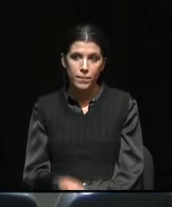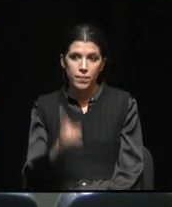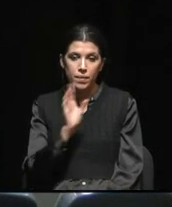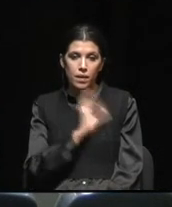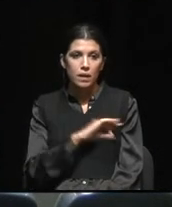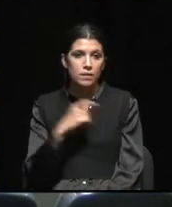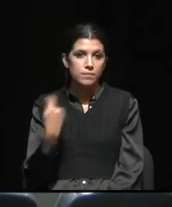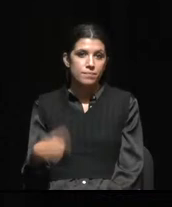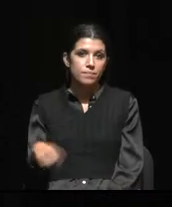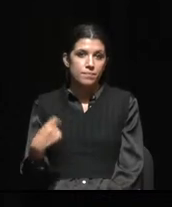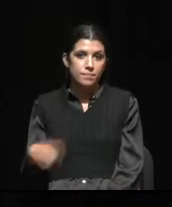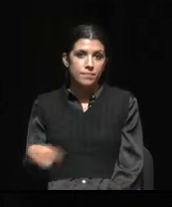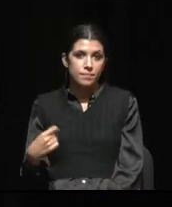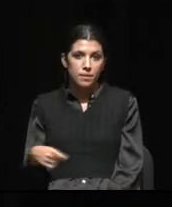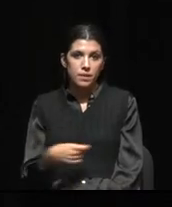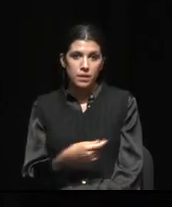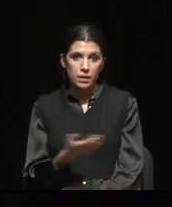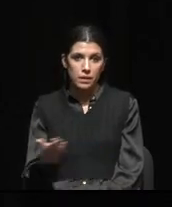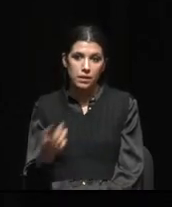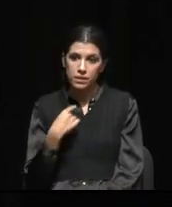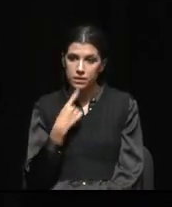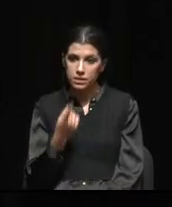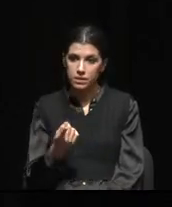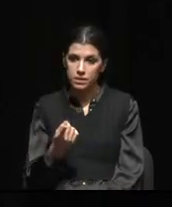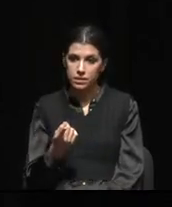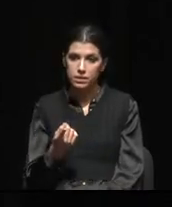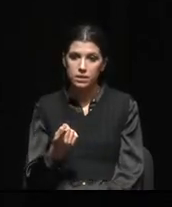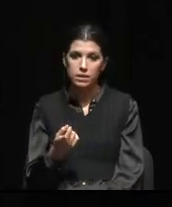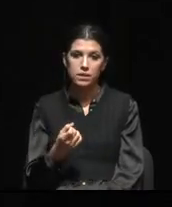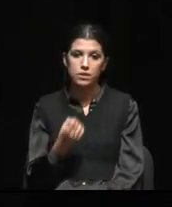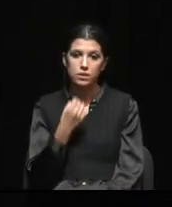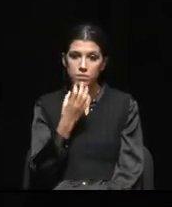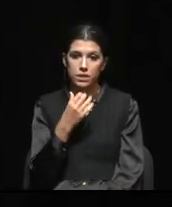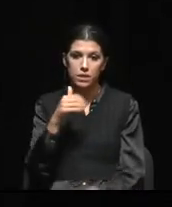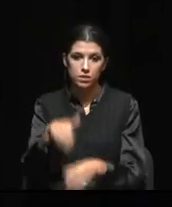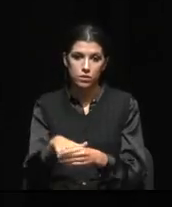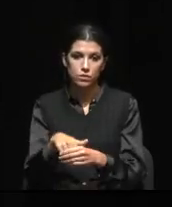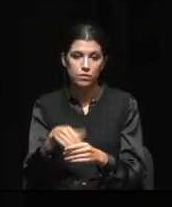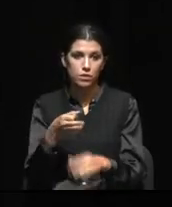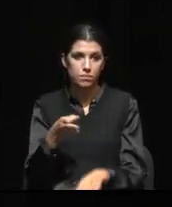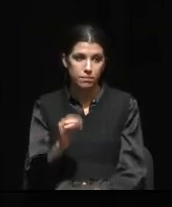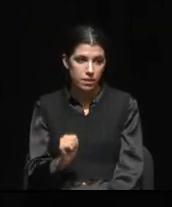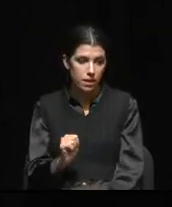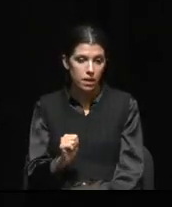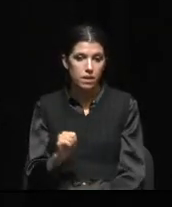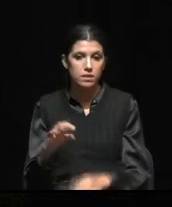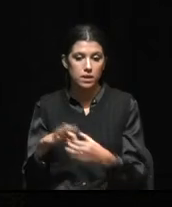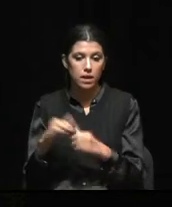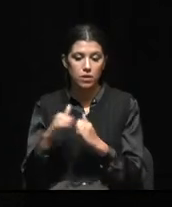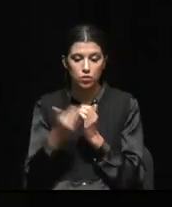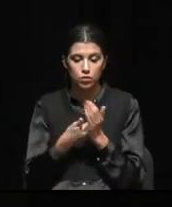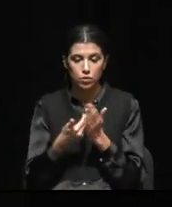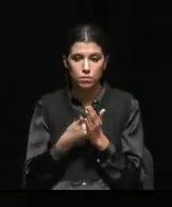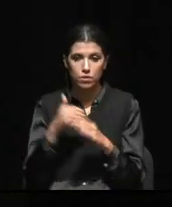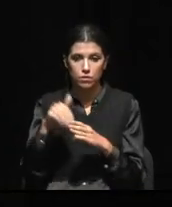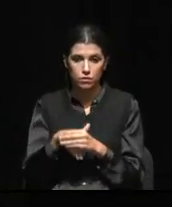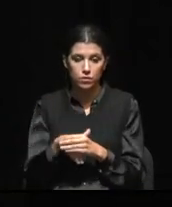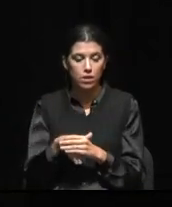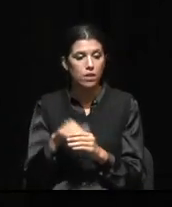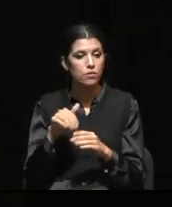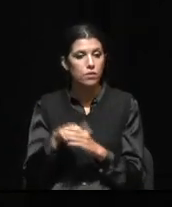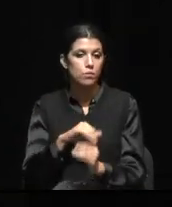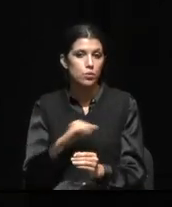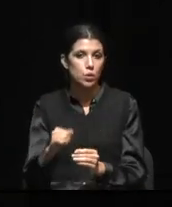senhor presidente dar nota de da declaração de voto do PS relativamente aos documentos aqui votados votamos contra o documento